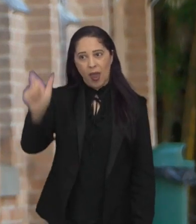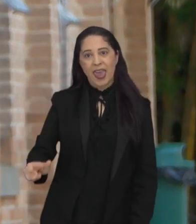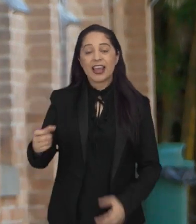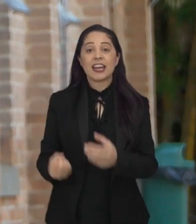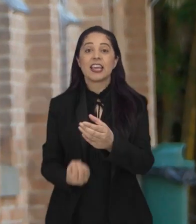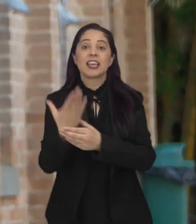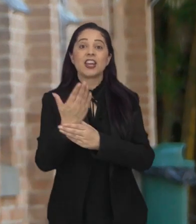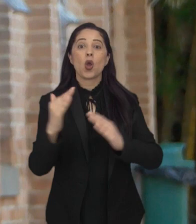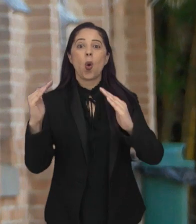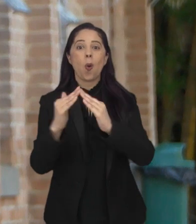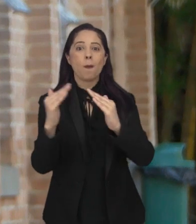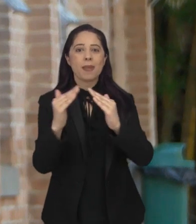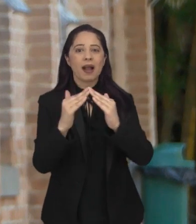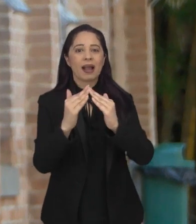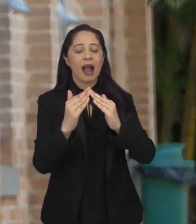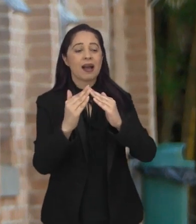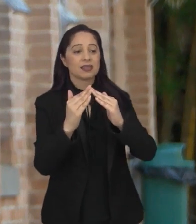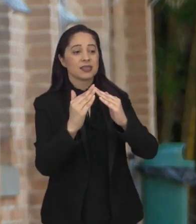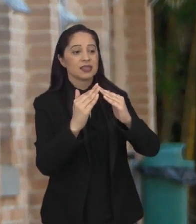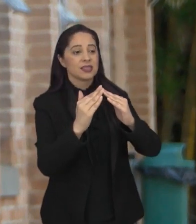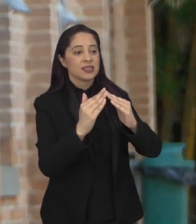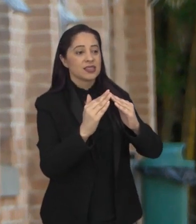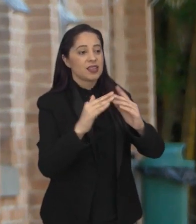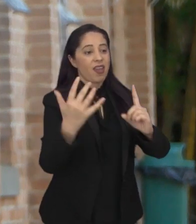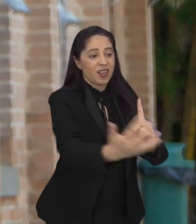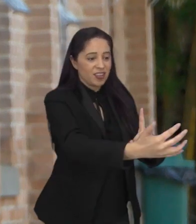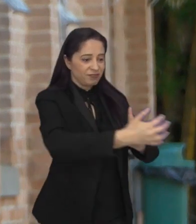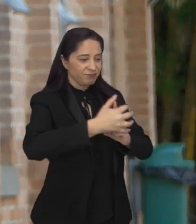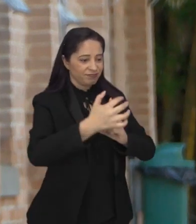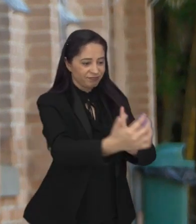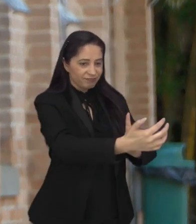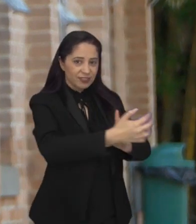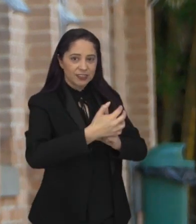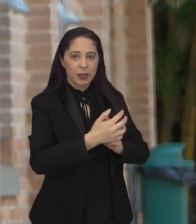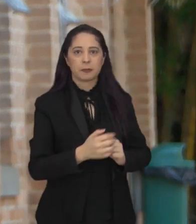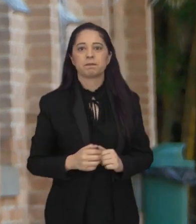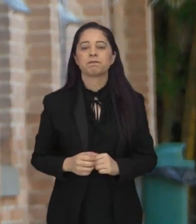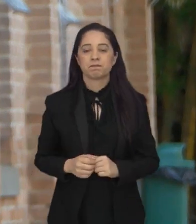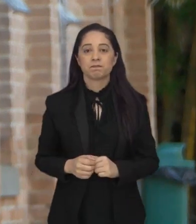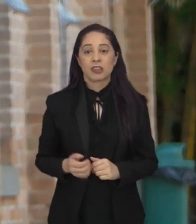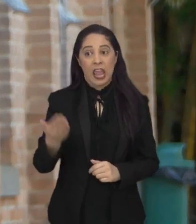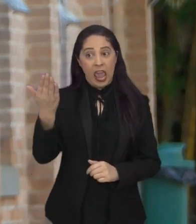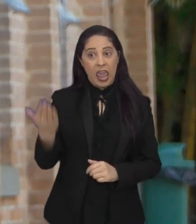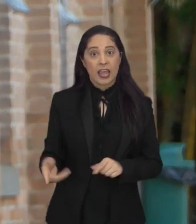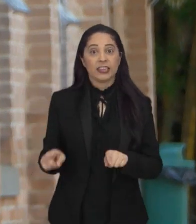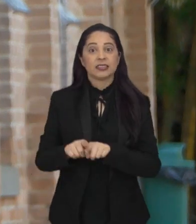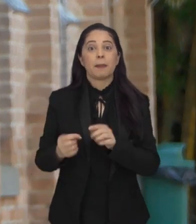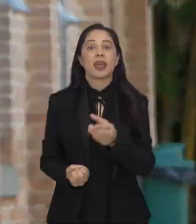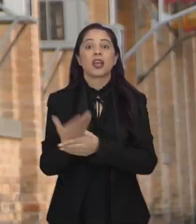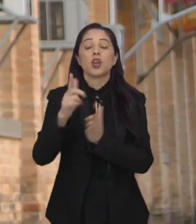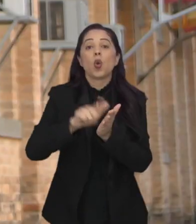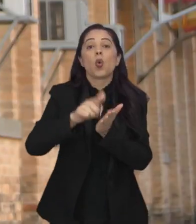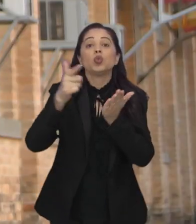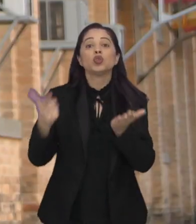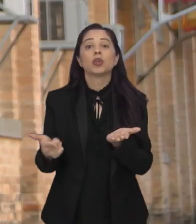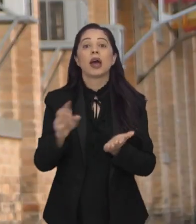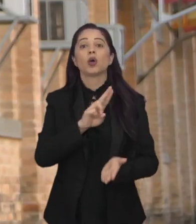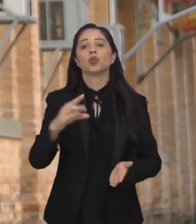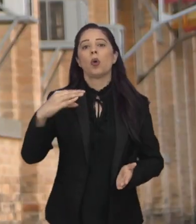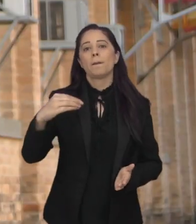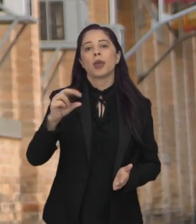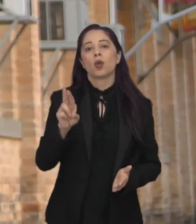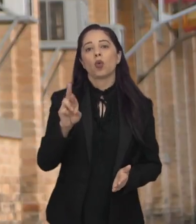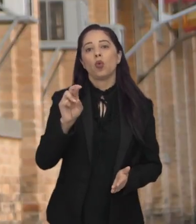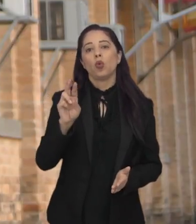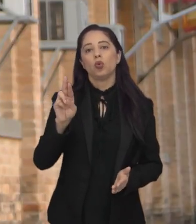em 1888, Francisco Paes criou uma casa de caridade para acolher os necessitados. Ele criou até um jornal,